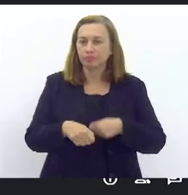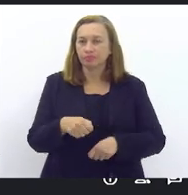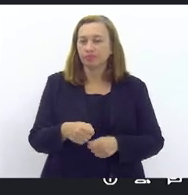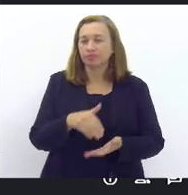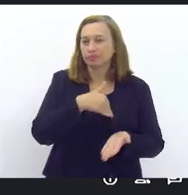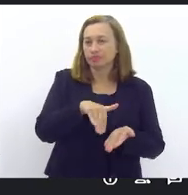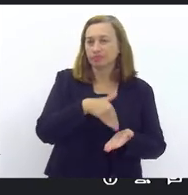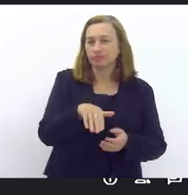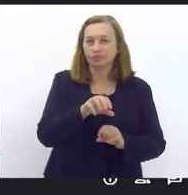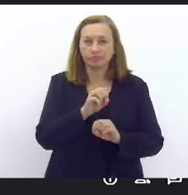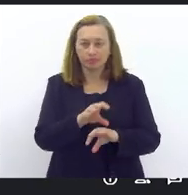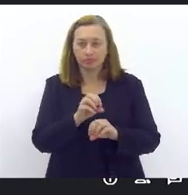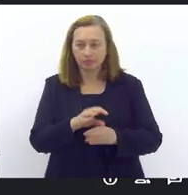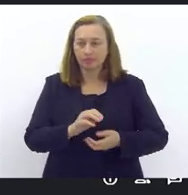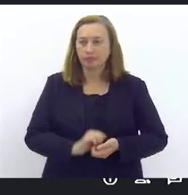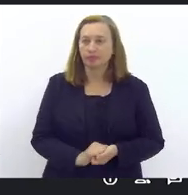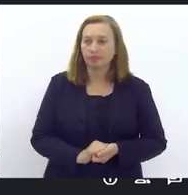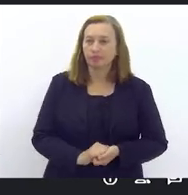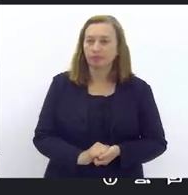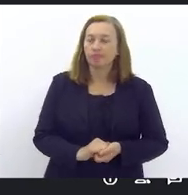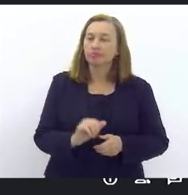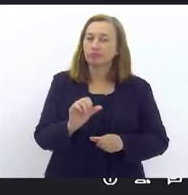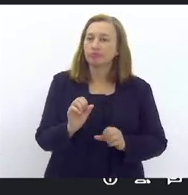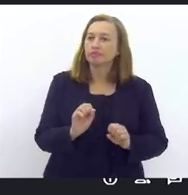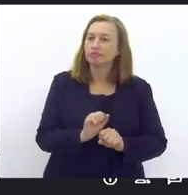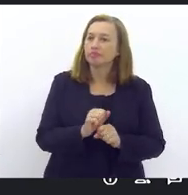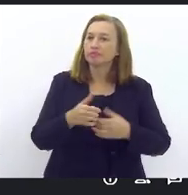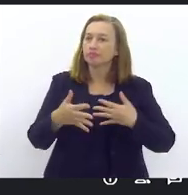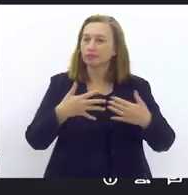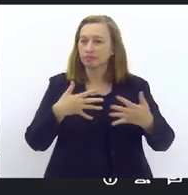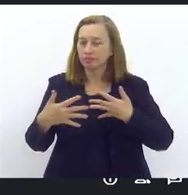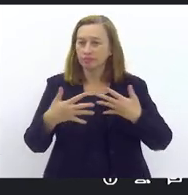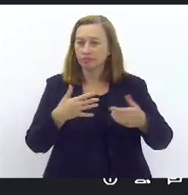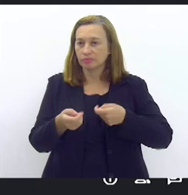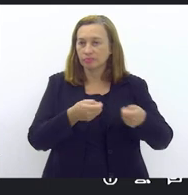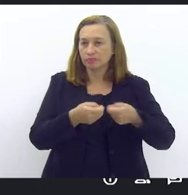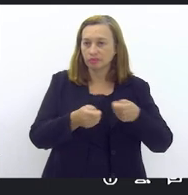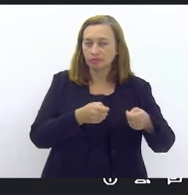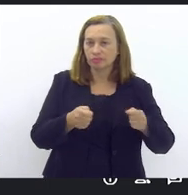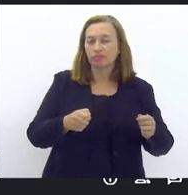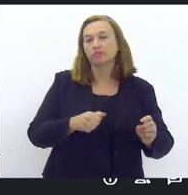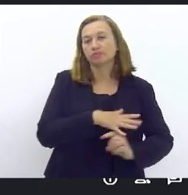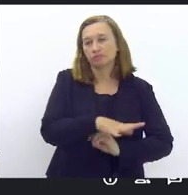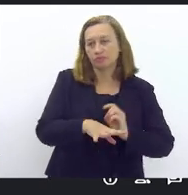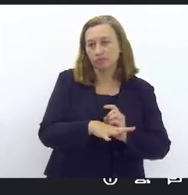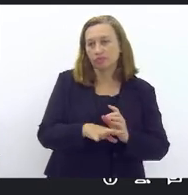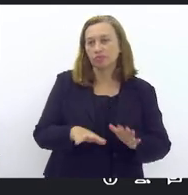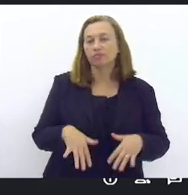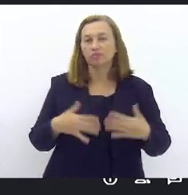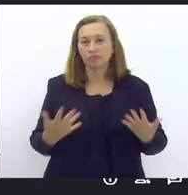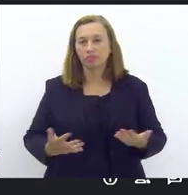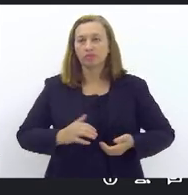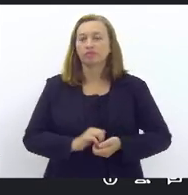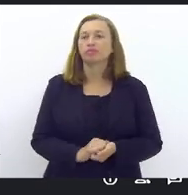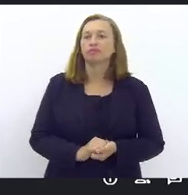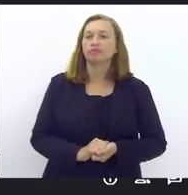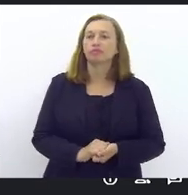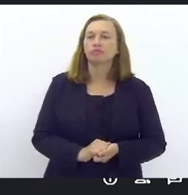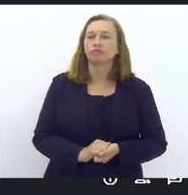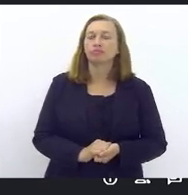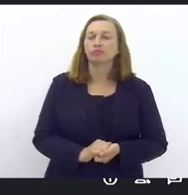secretarias de educação, para ter transparência e controle social desses recursos. Então, faço lembranças a